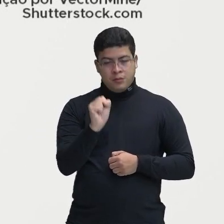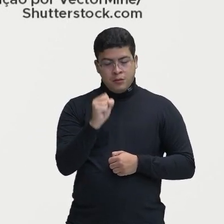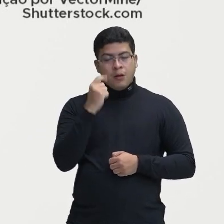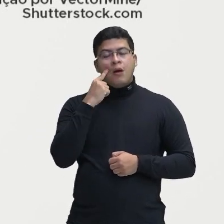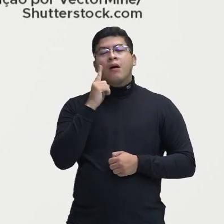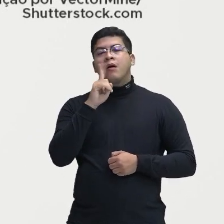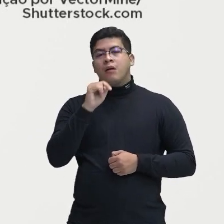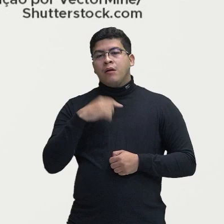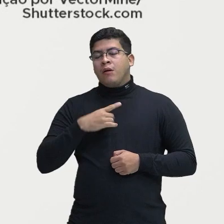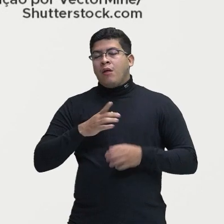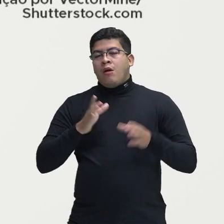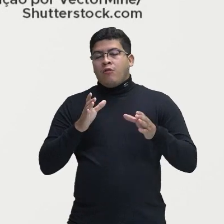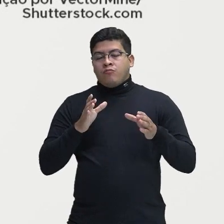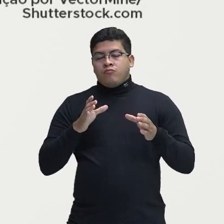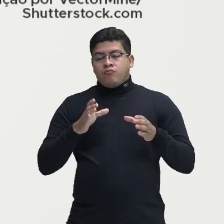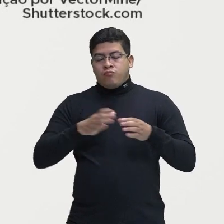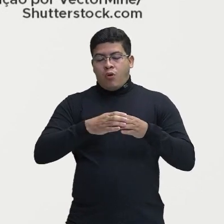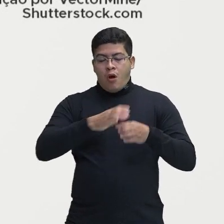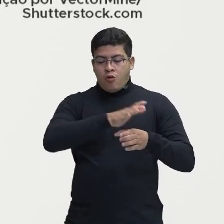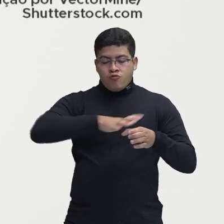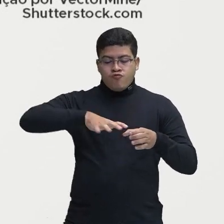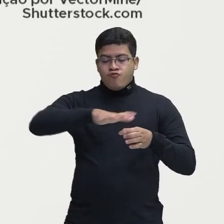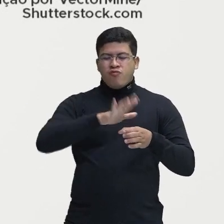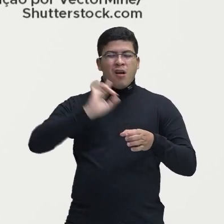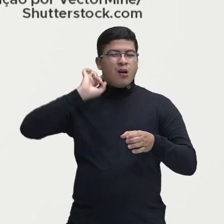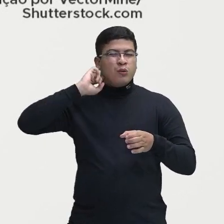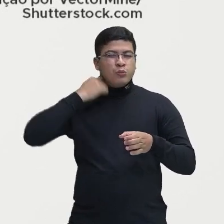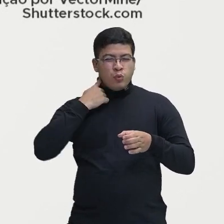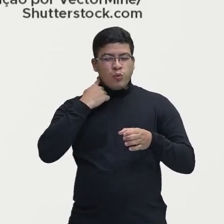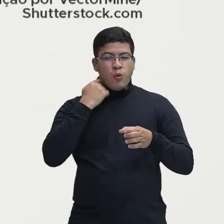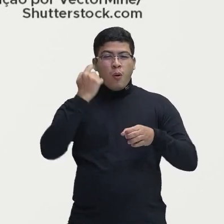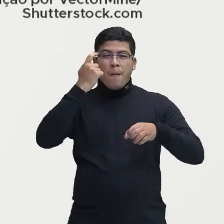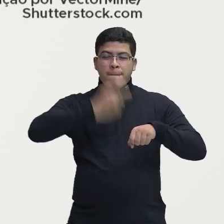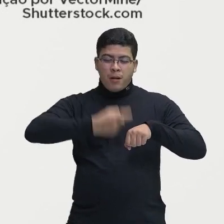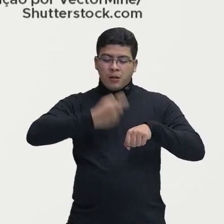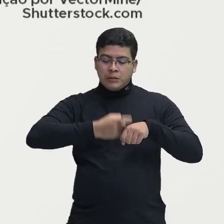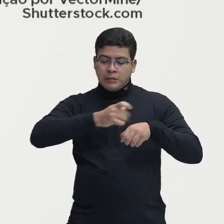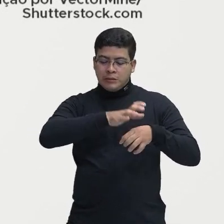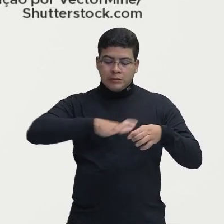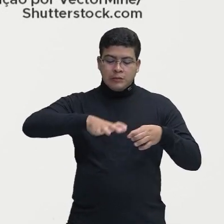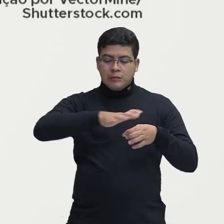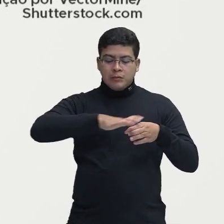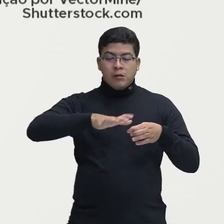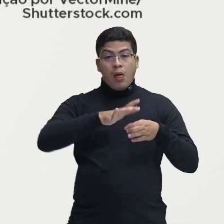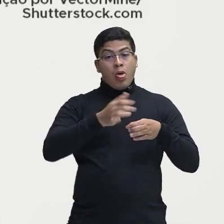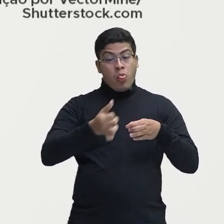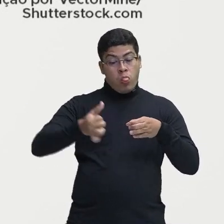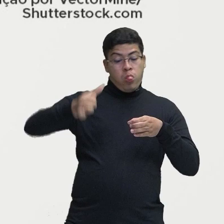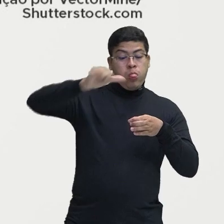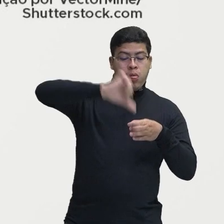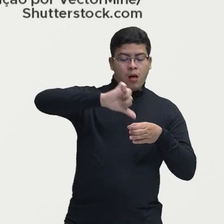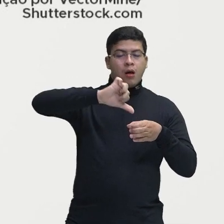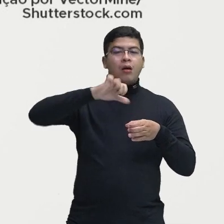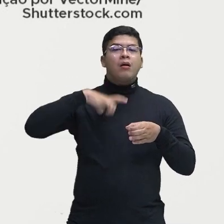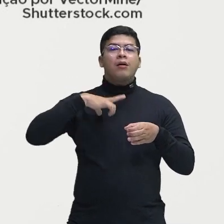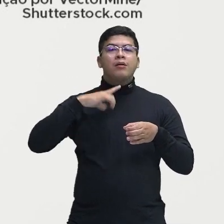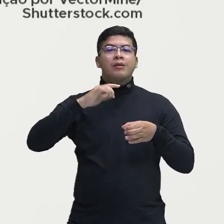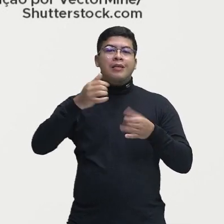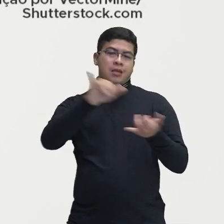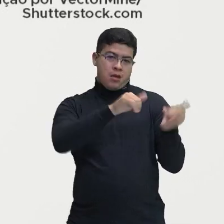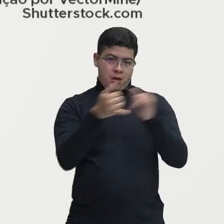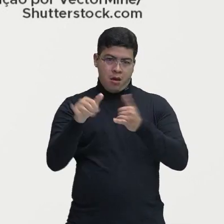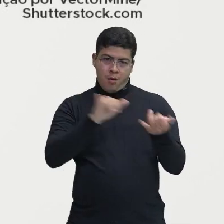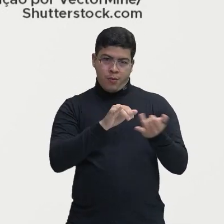as impurezas presentes na água para formar flocos, porque esses flocos eles acabam se tornando em